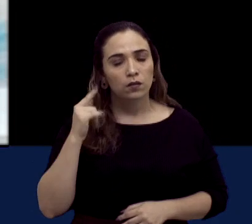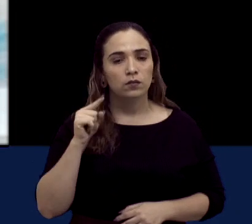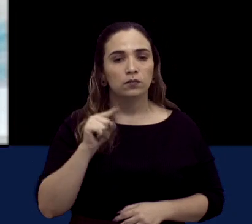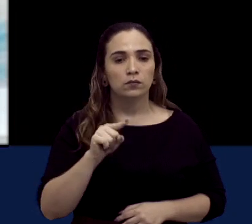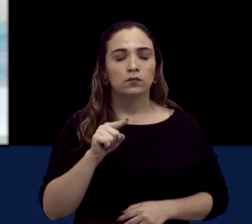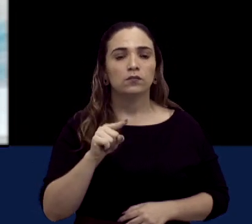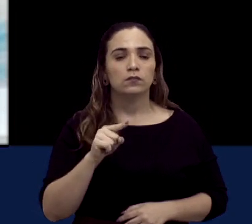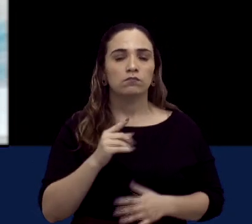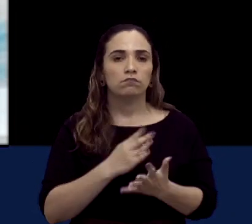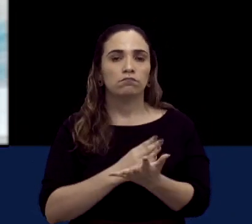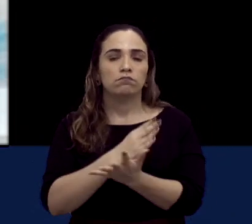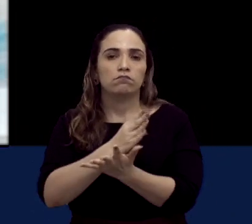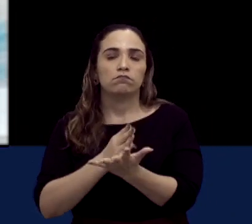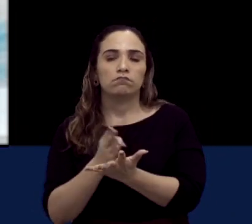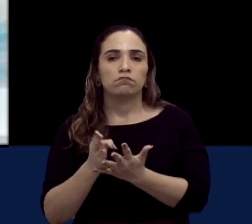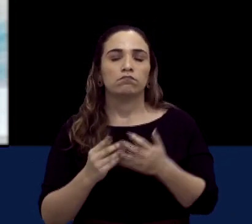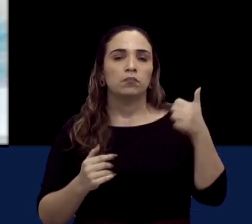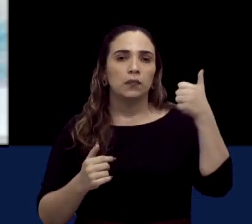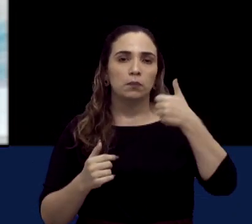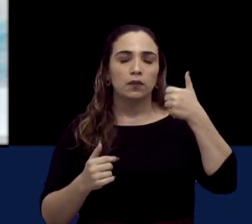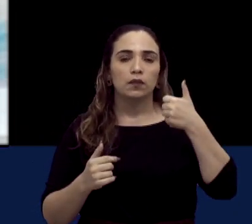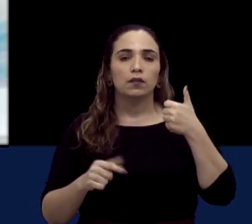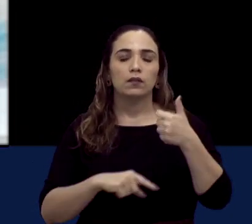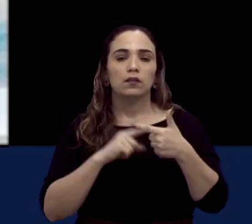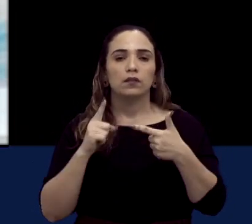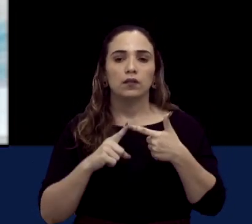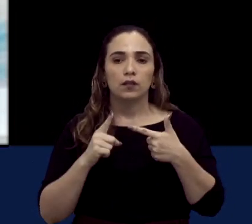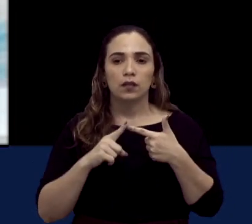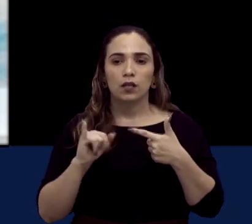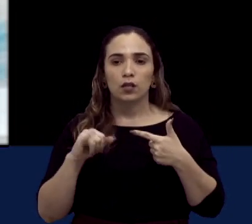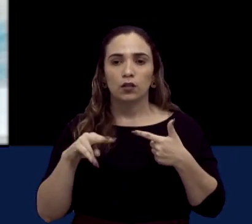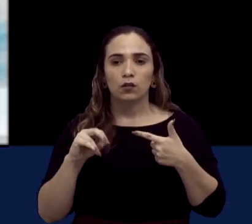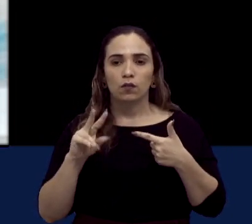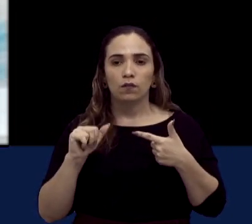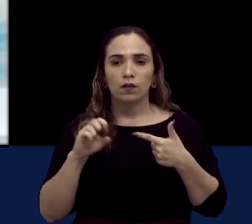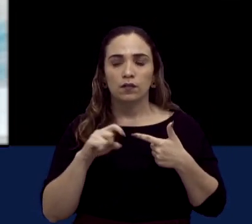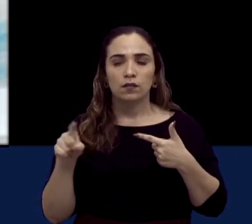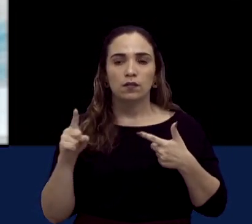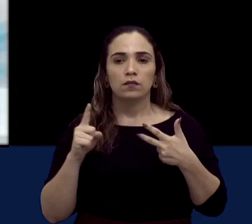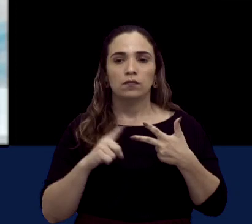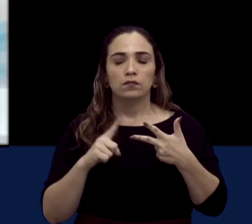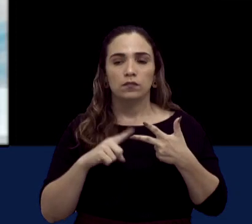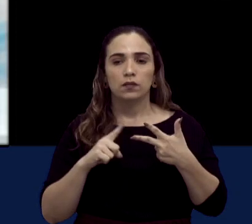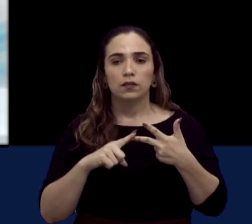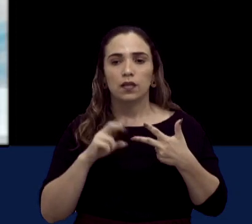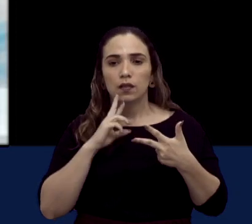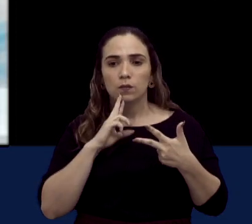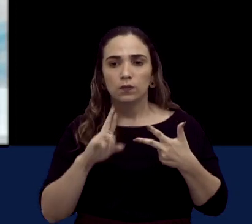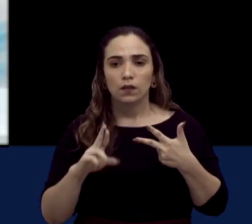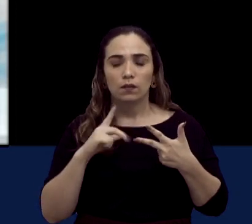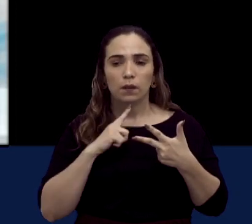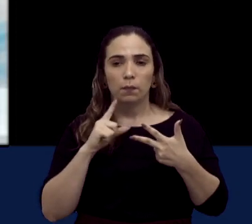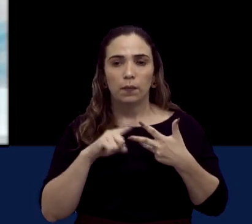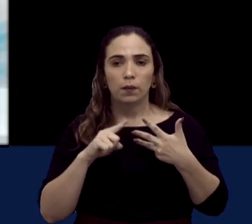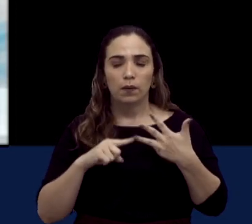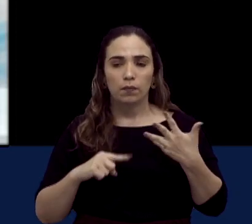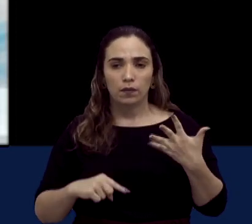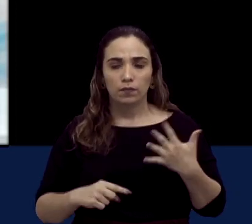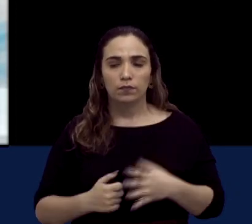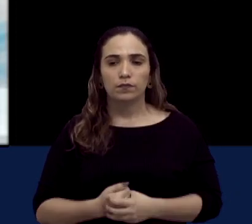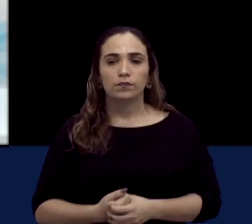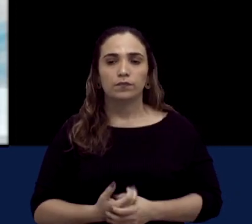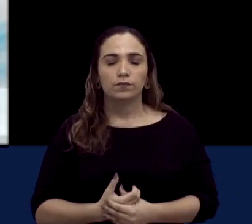alinhamento estratégico é o primeiro, depois inovação, depois gestão por resultado, e assim vai. Depois é